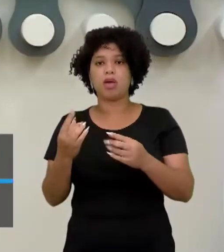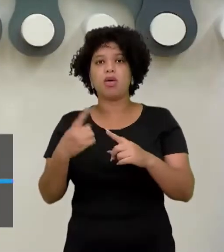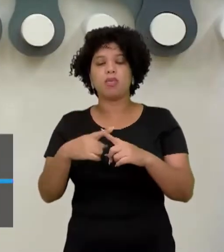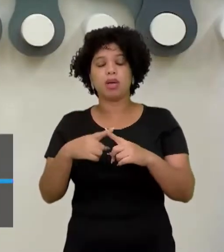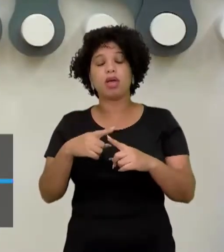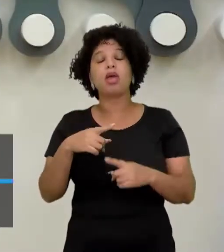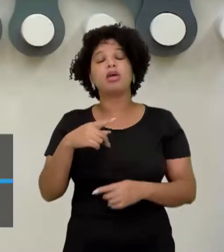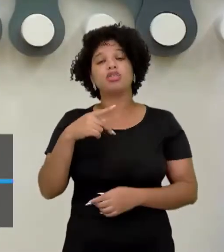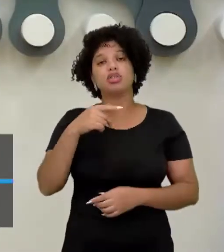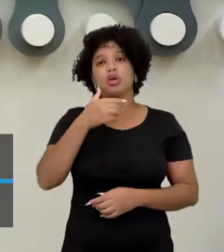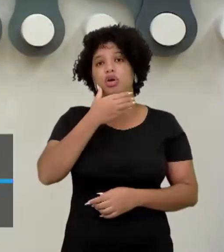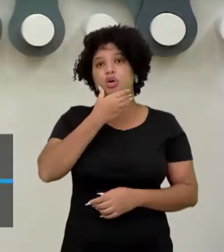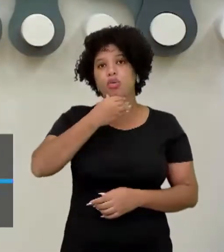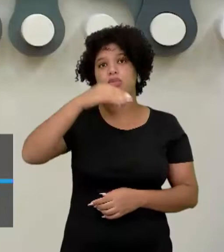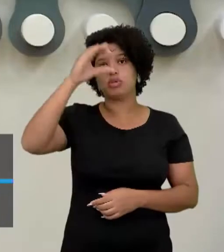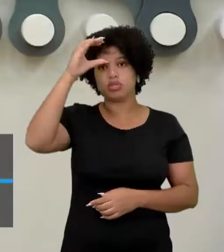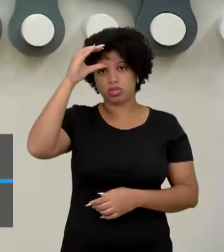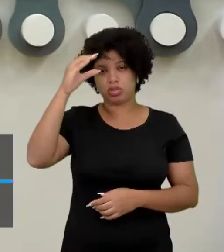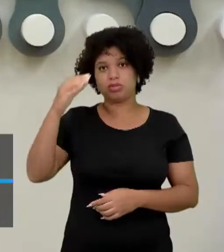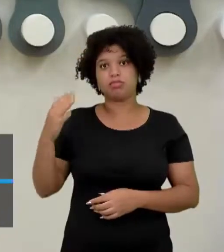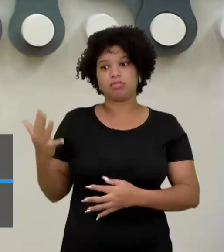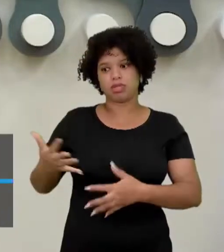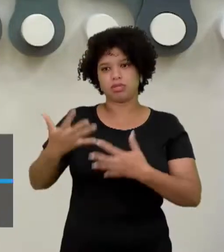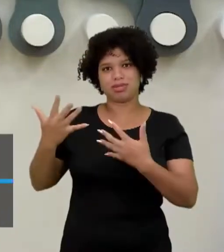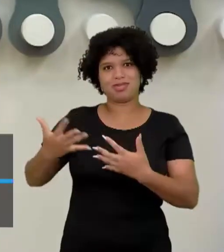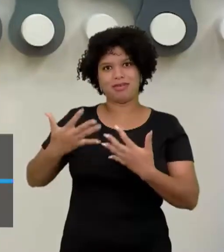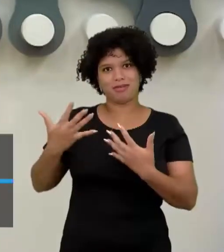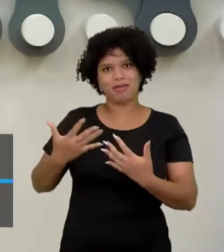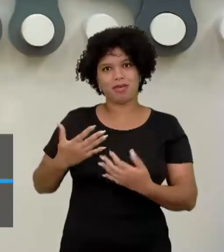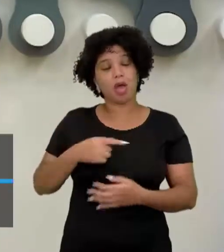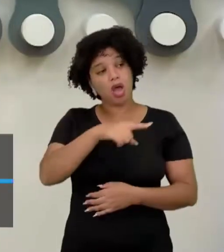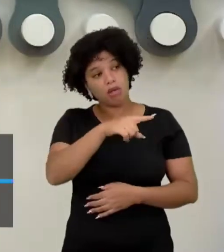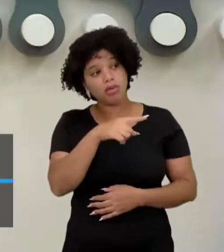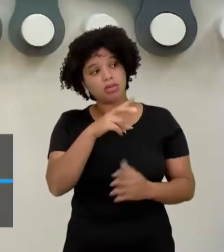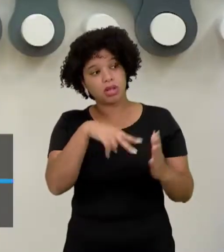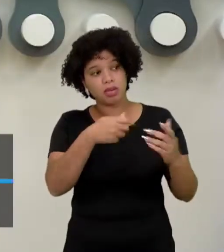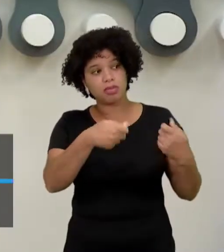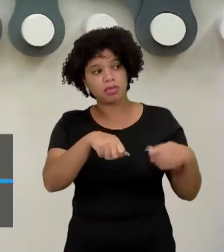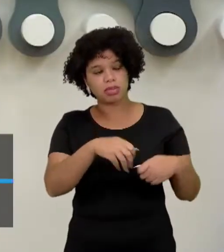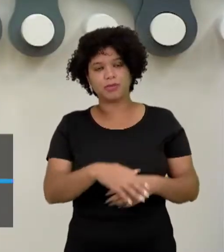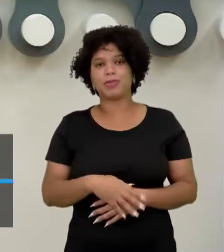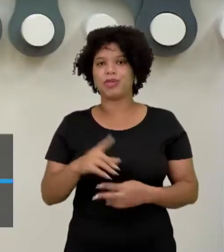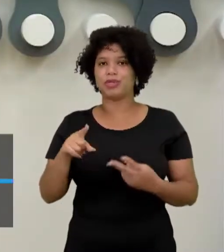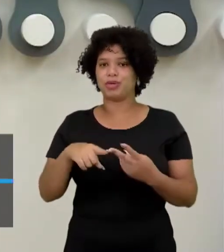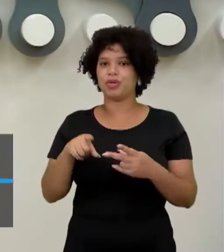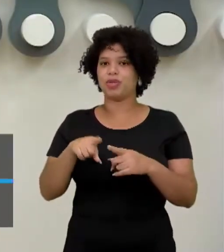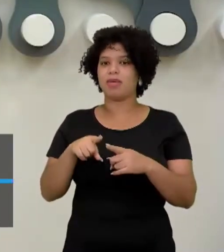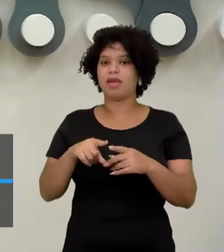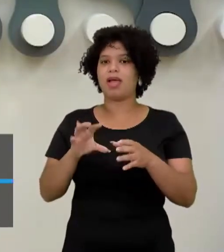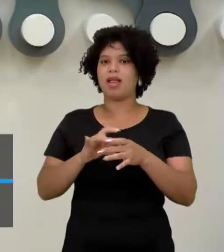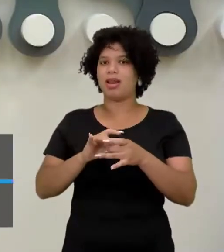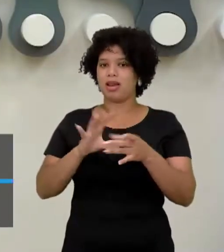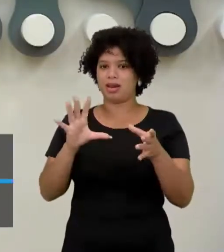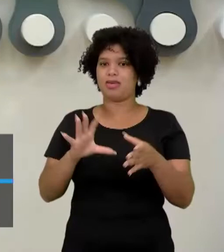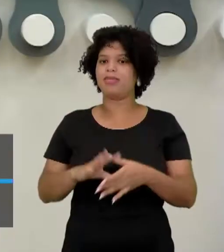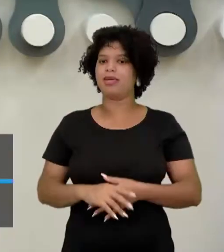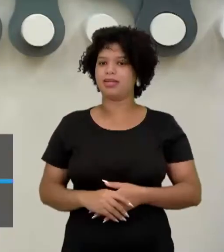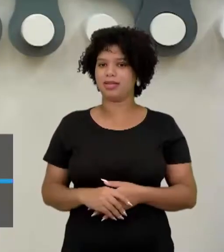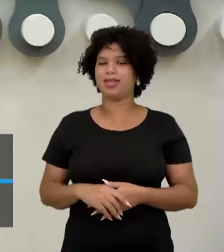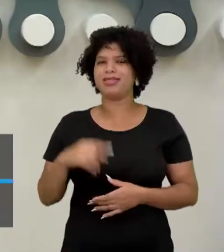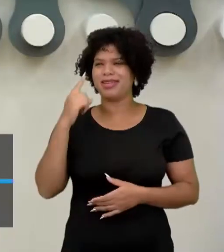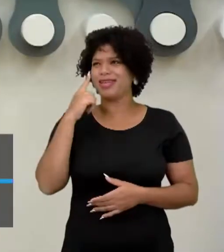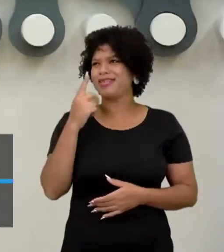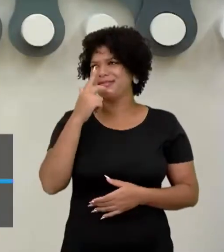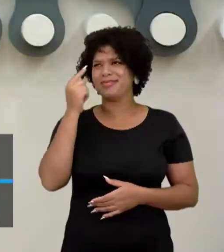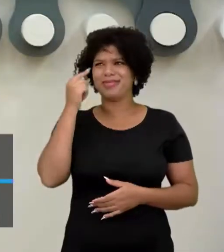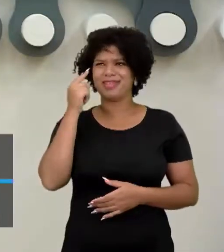muito de filosofia, sempre me incentivou a ler, e um trabalho que eu tivesse liberdade, porque eu sei que, parece idiota, eu sei